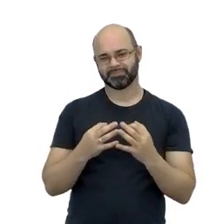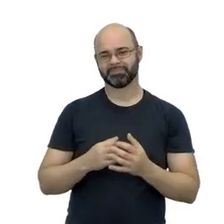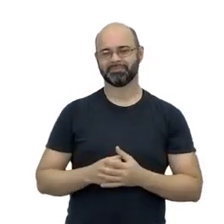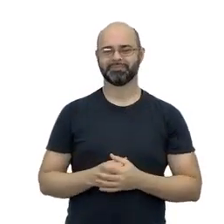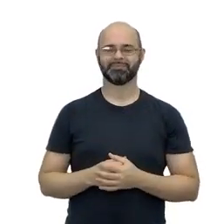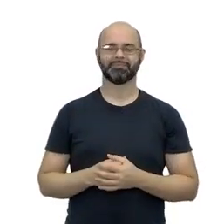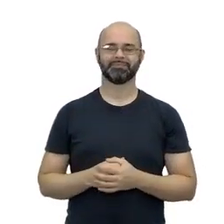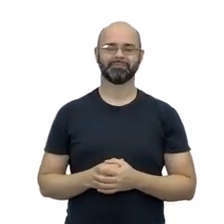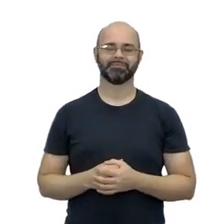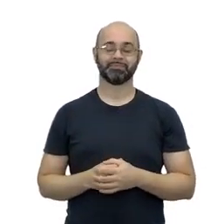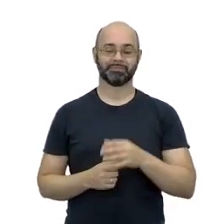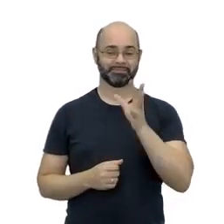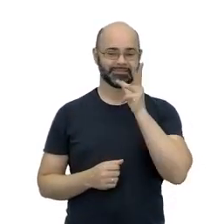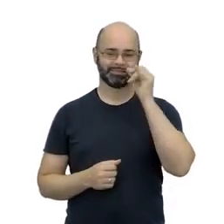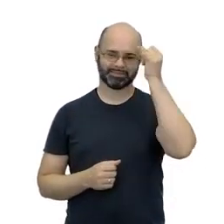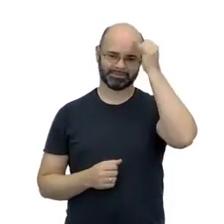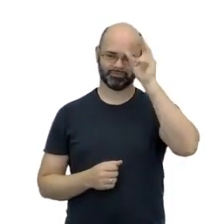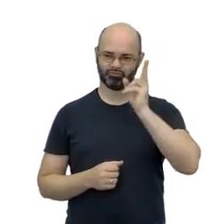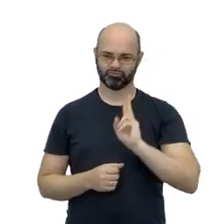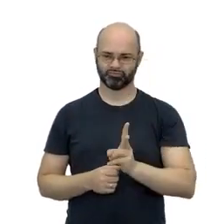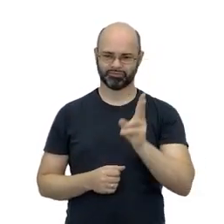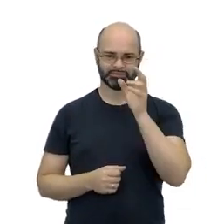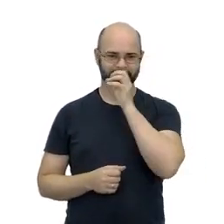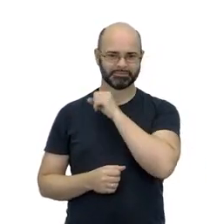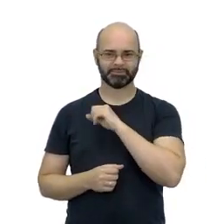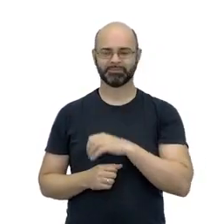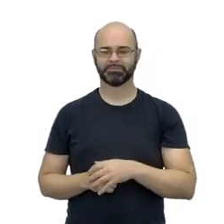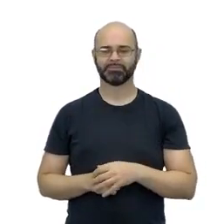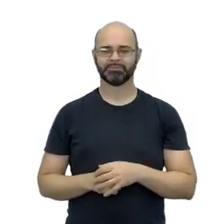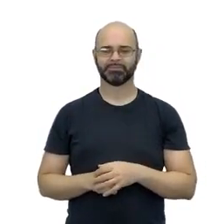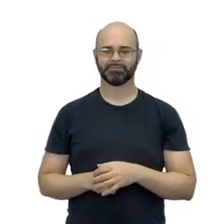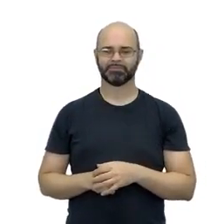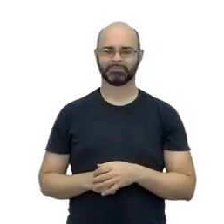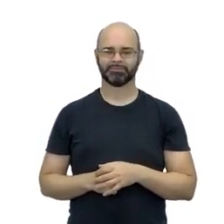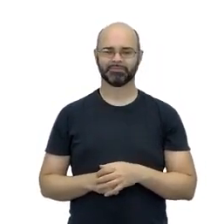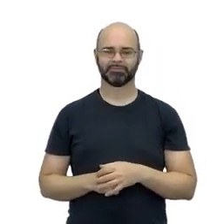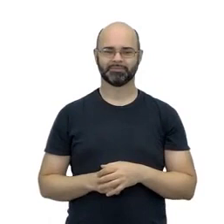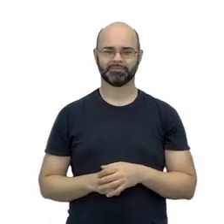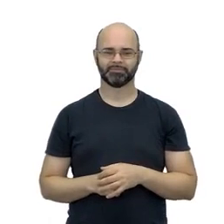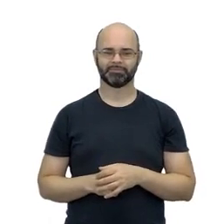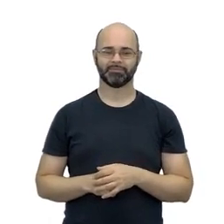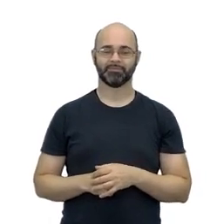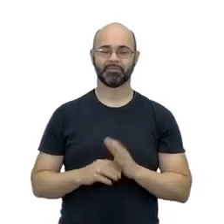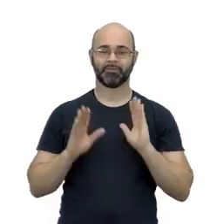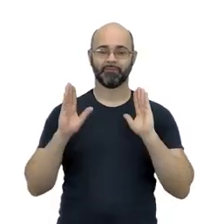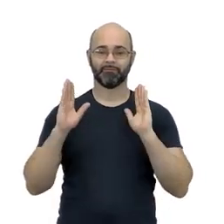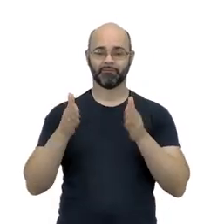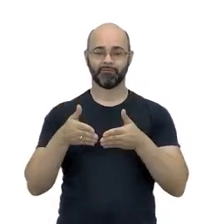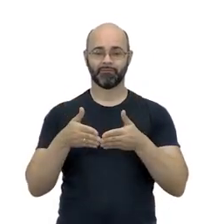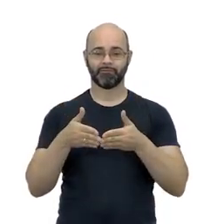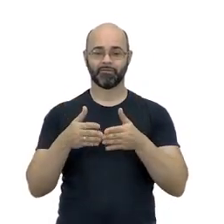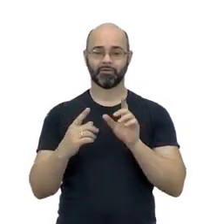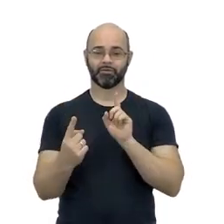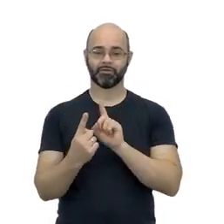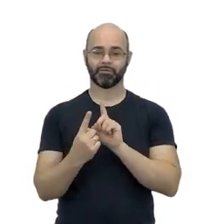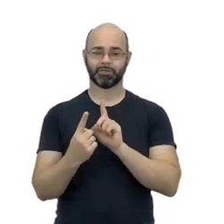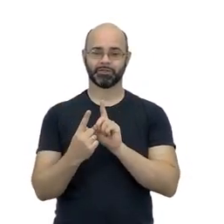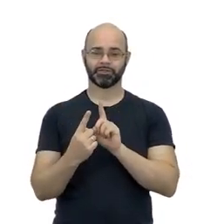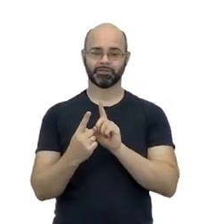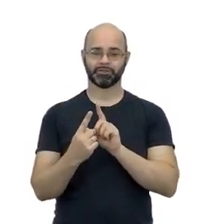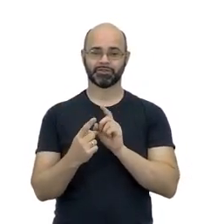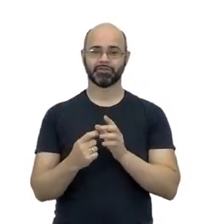mais demora, vamos então ao foco formativo da sequência didática 7. Eu gostaria